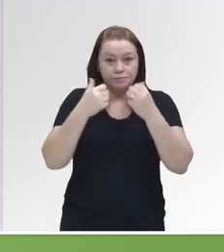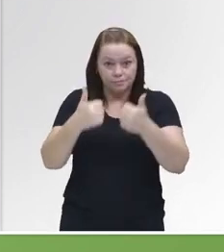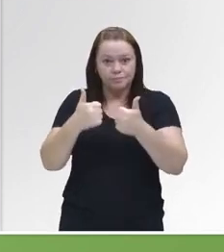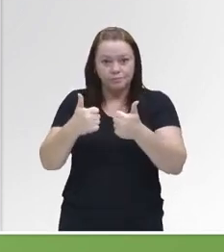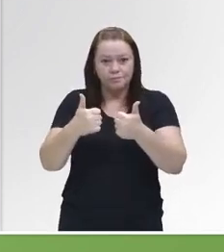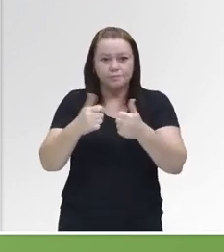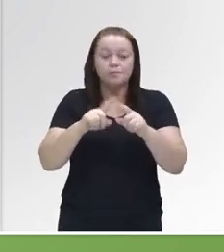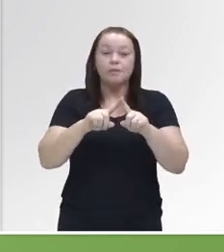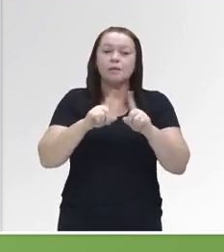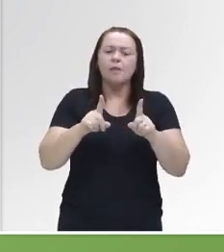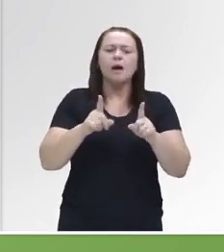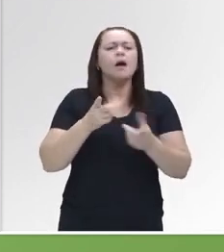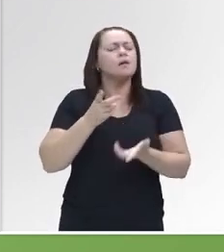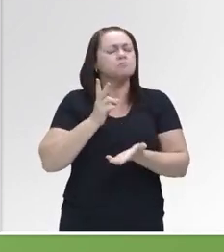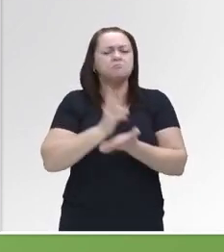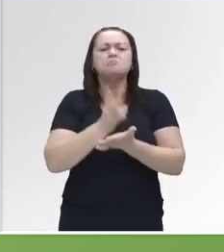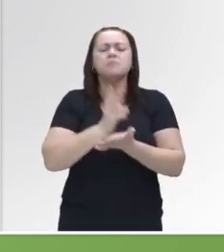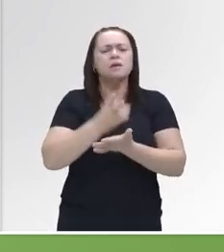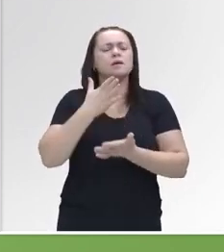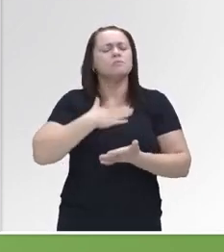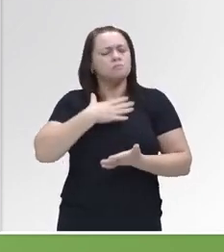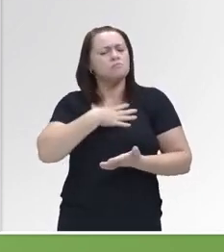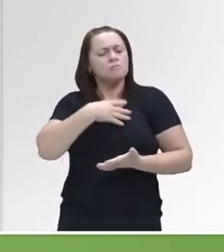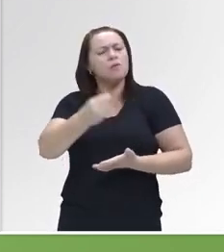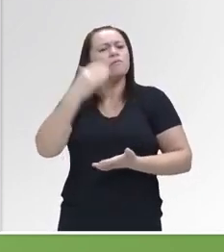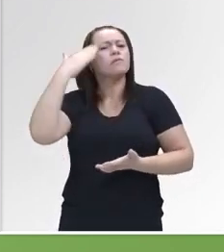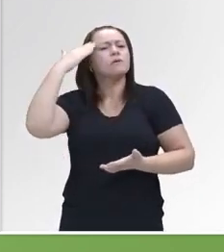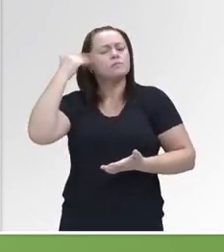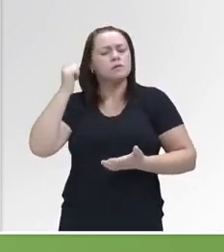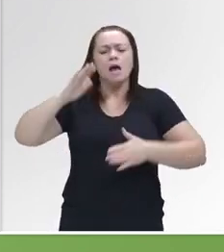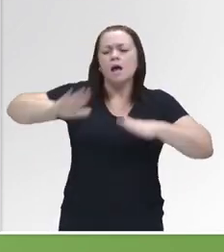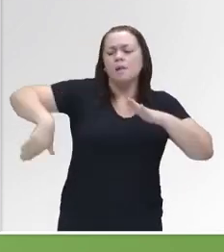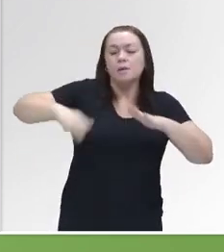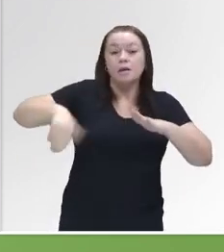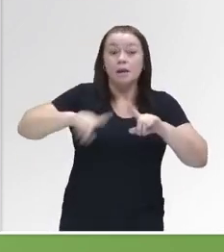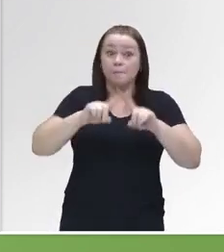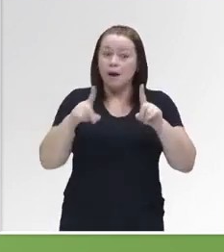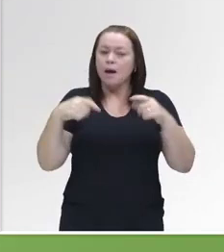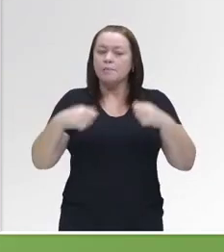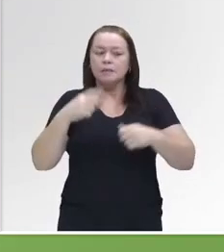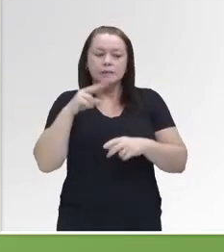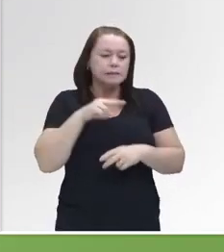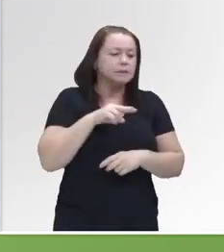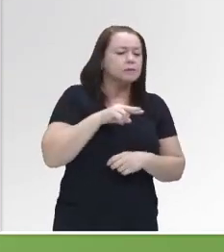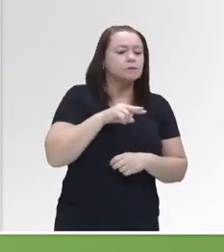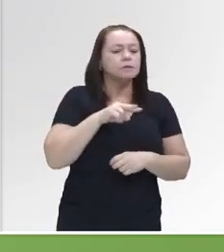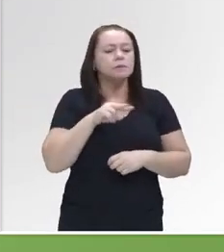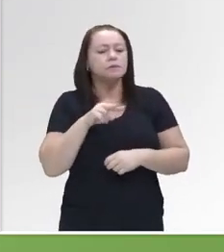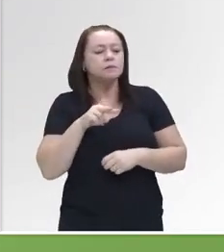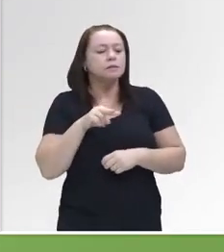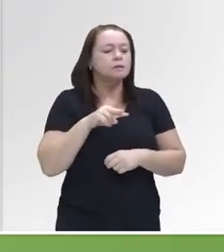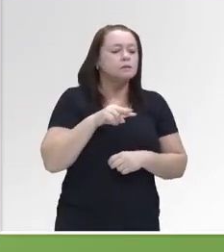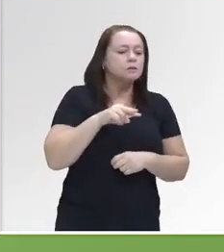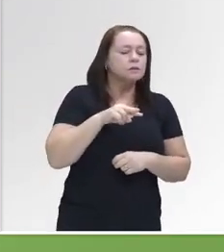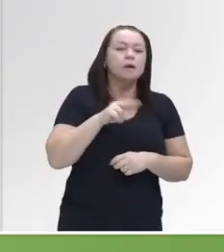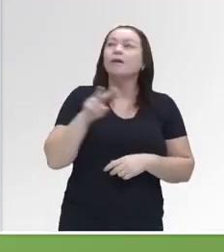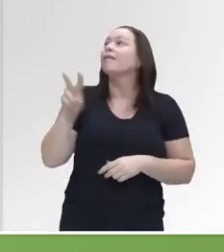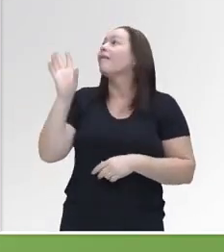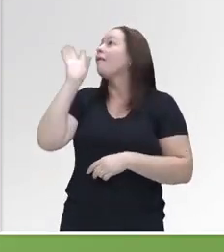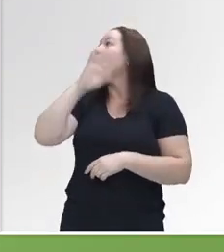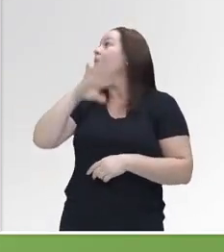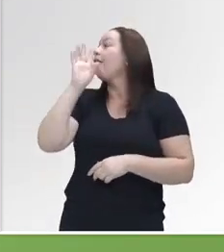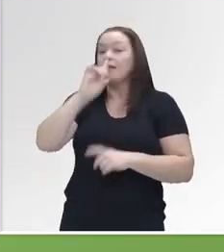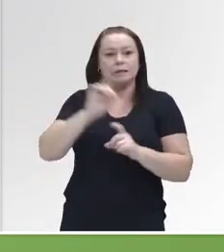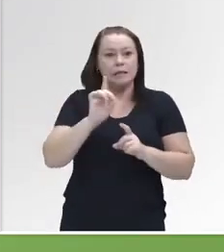Mesmo que os filhos saibam nadar, é necessário ficar de olho para se certificar que está tudo